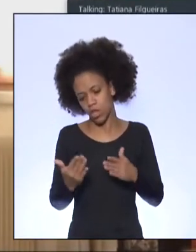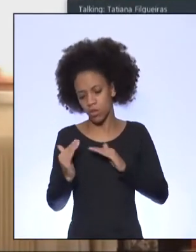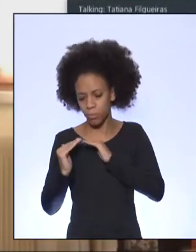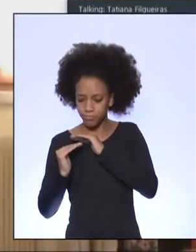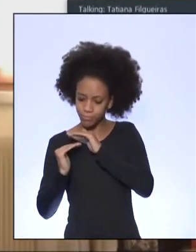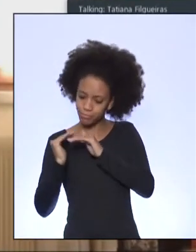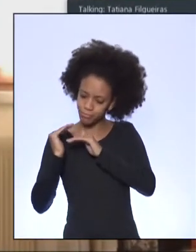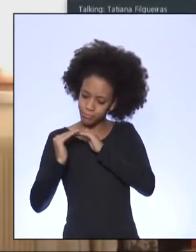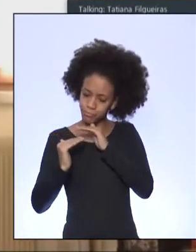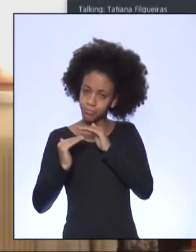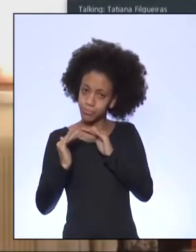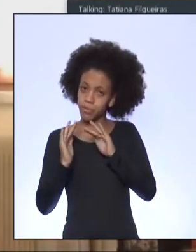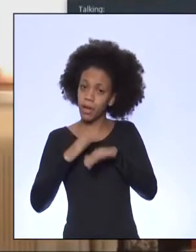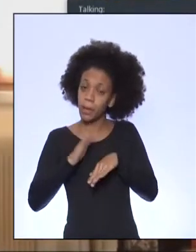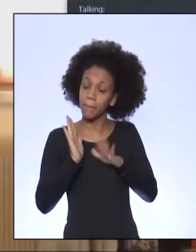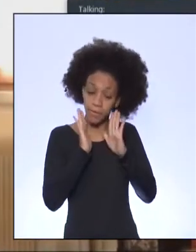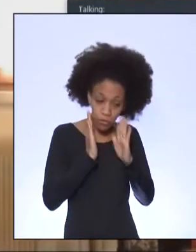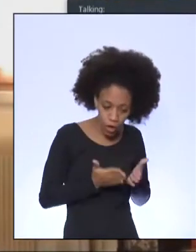sequencial, mais focada.